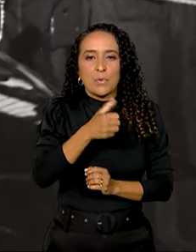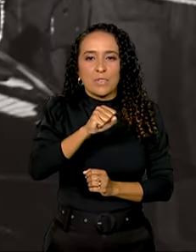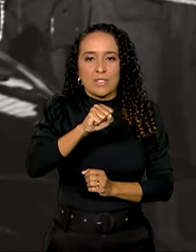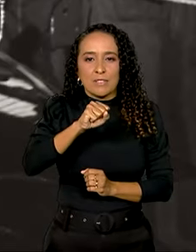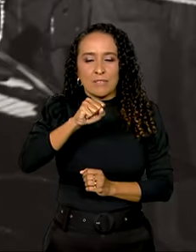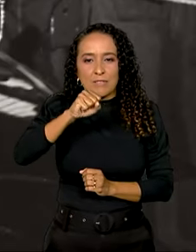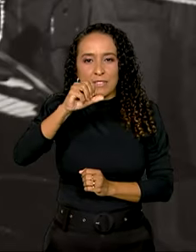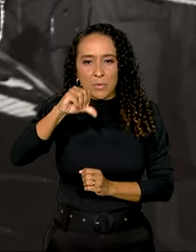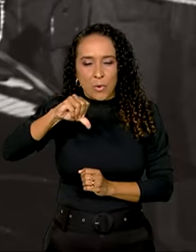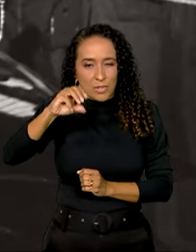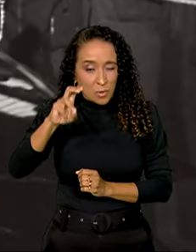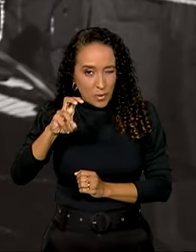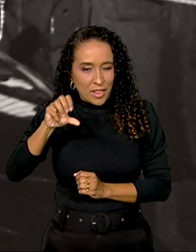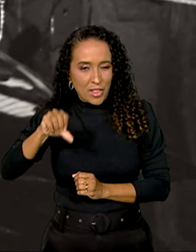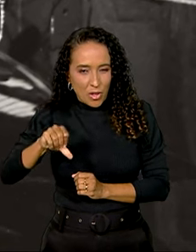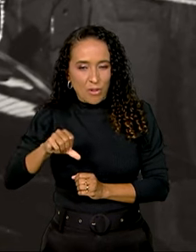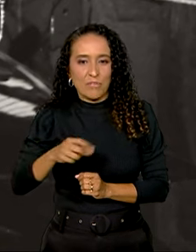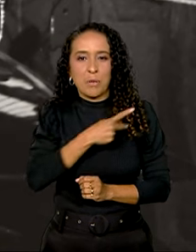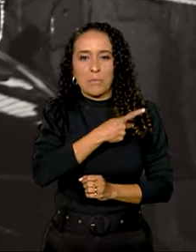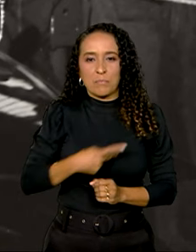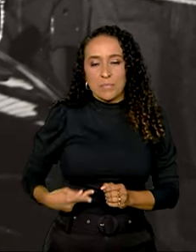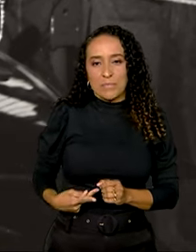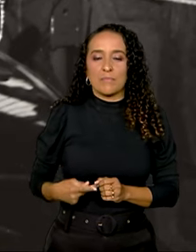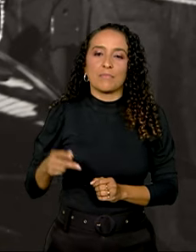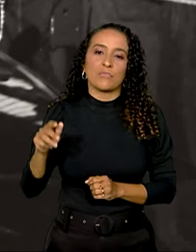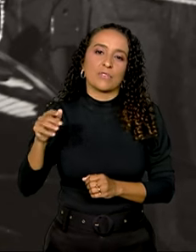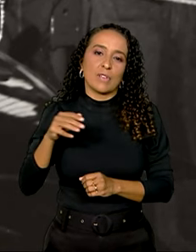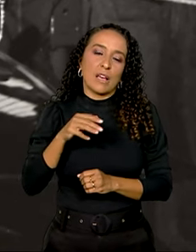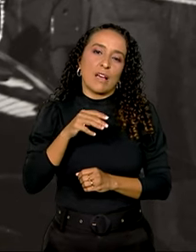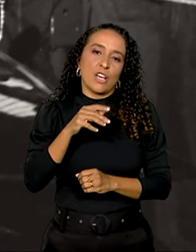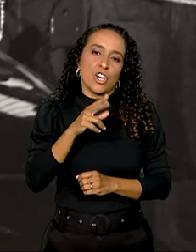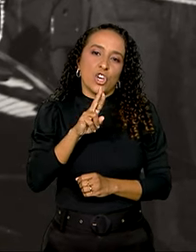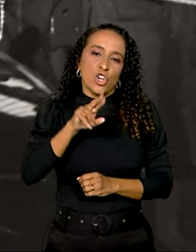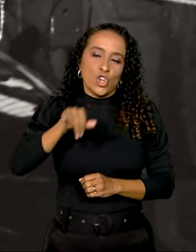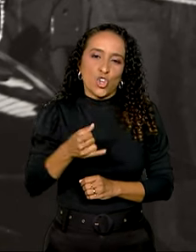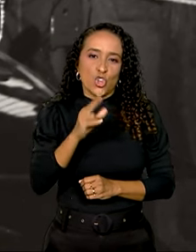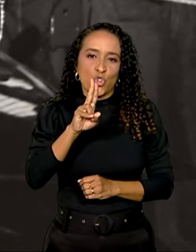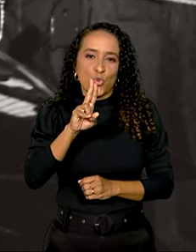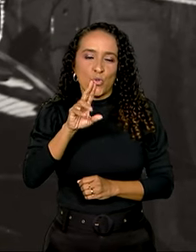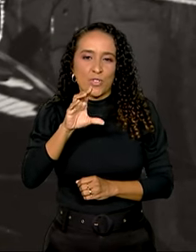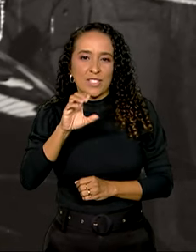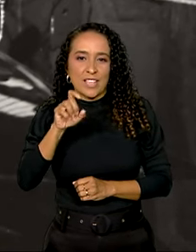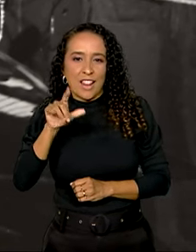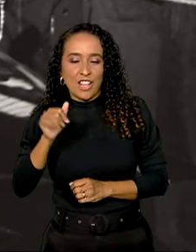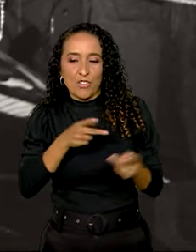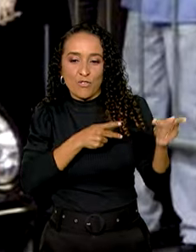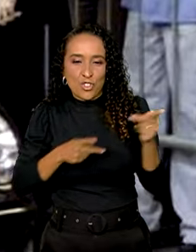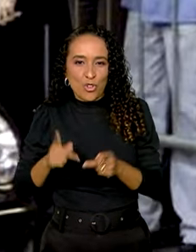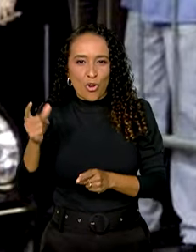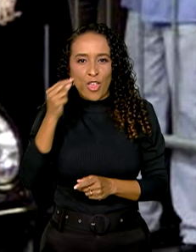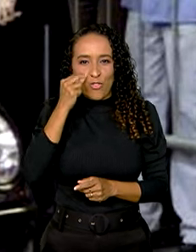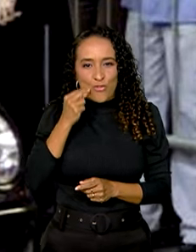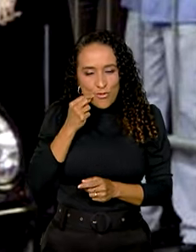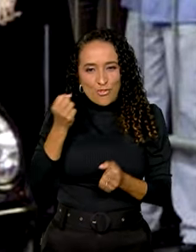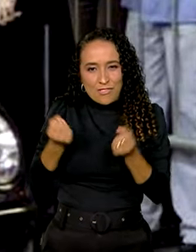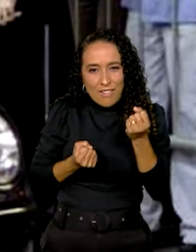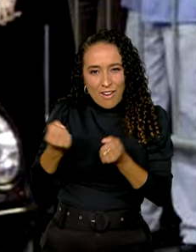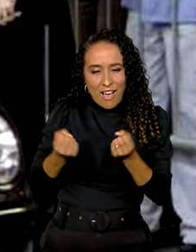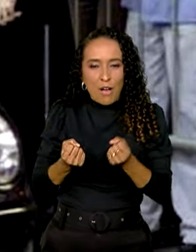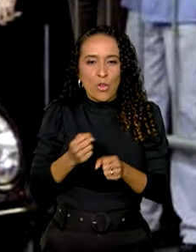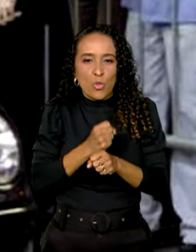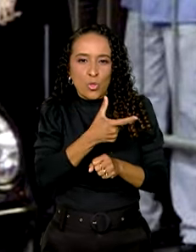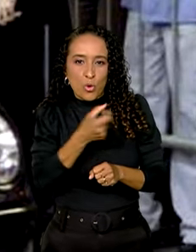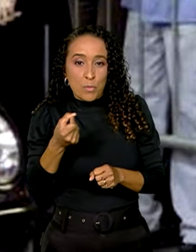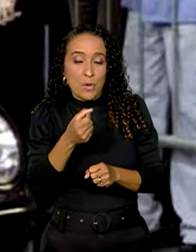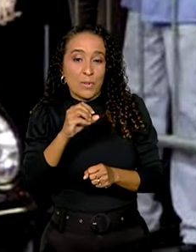1959, o então presidente da República, Juscelino Kubitschek, visitou a fábrica num Fusca conversível. Em 2003, quando